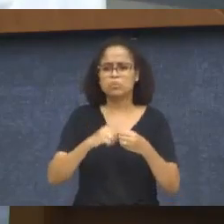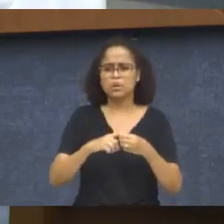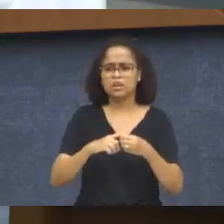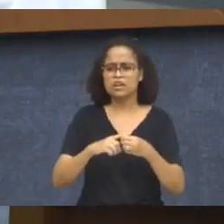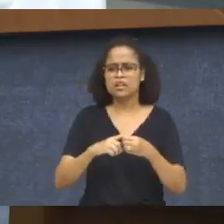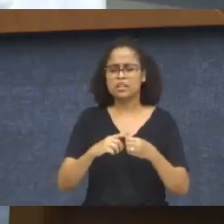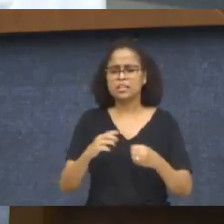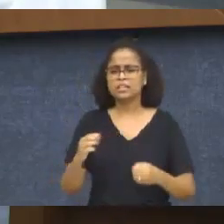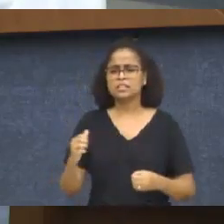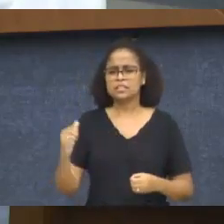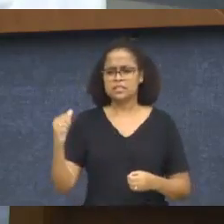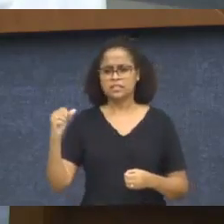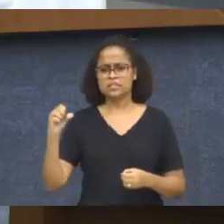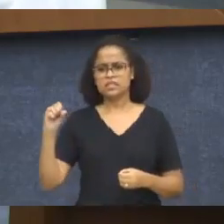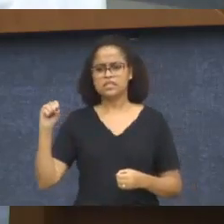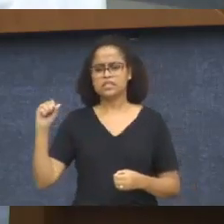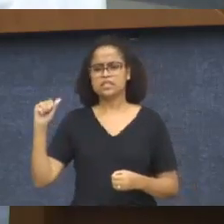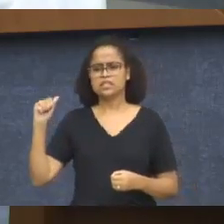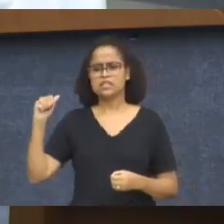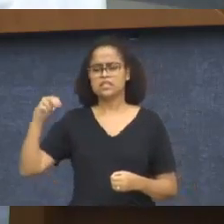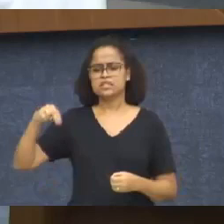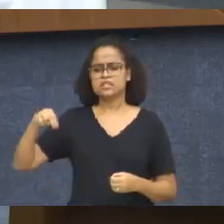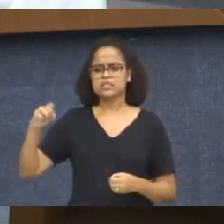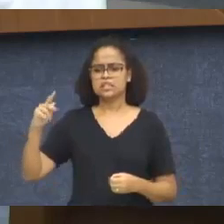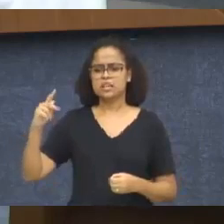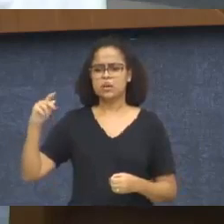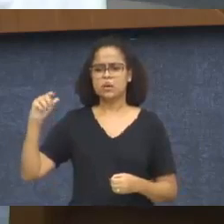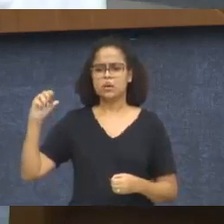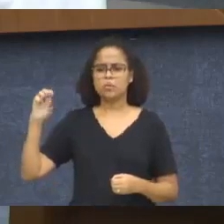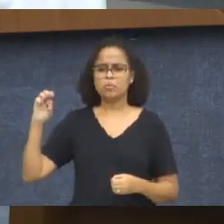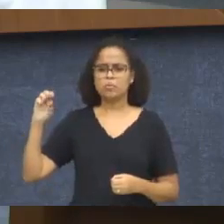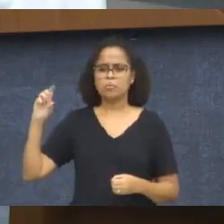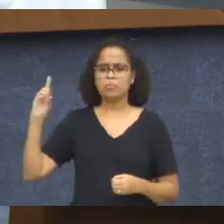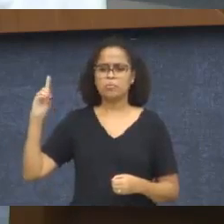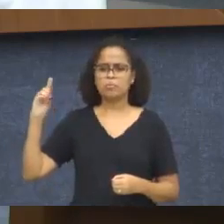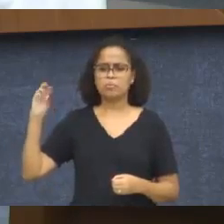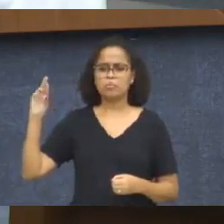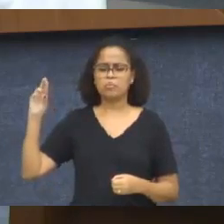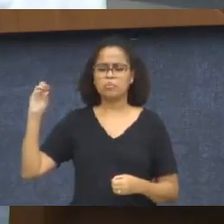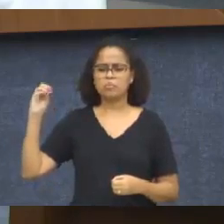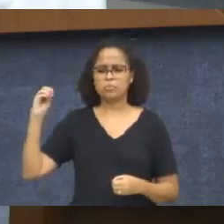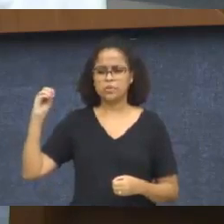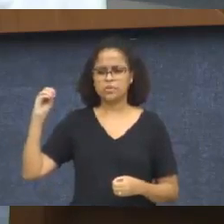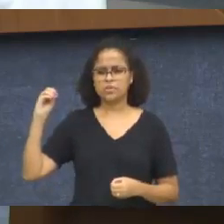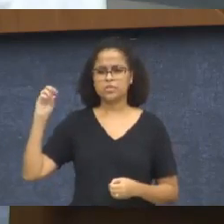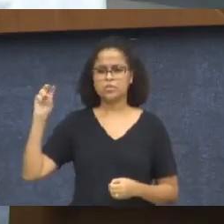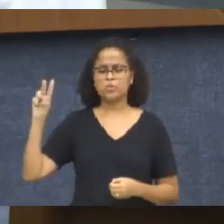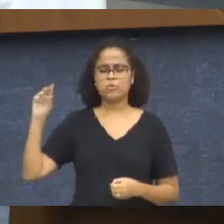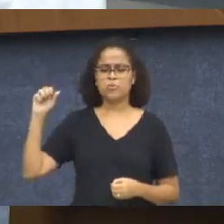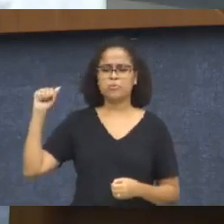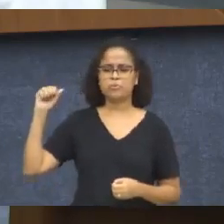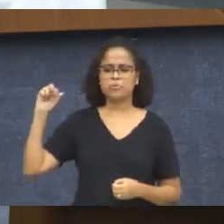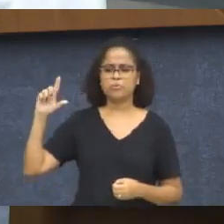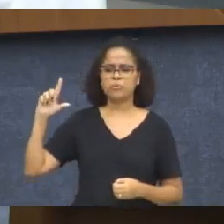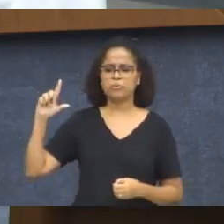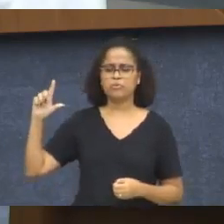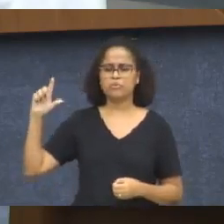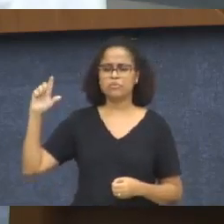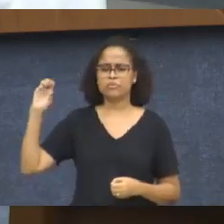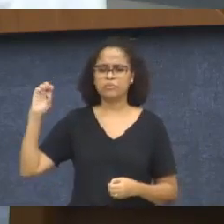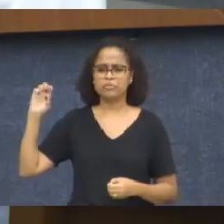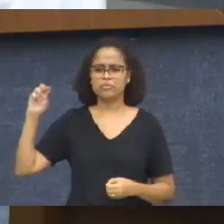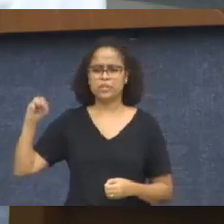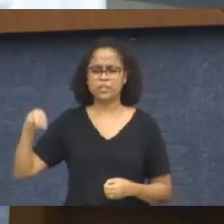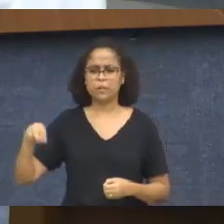esse polo das startups de novo para Belo Horizonte. E mais, nós fomos além, apresentamos projetos que facilitam a contratação